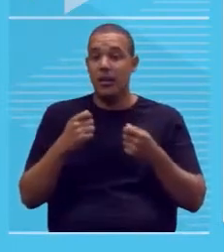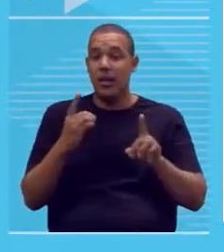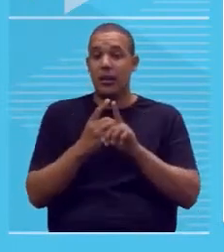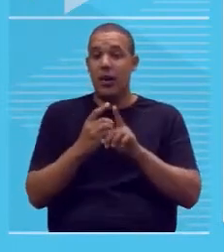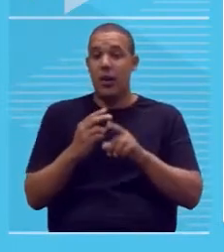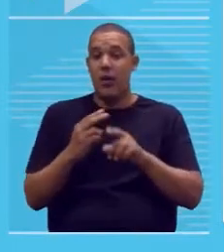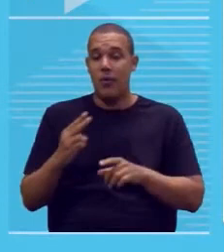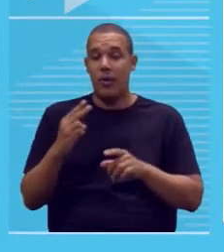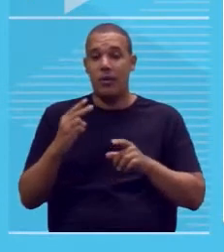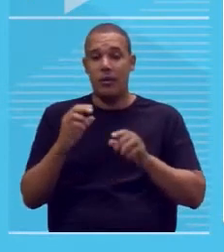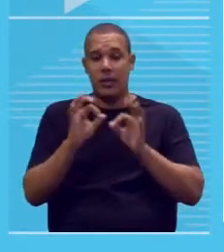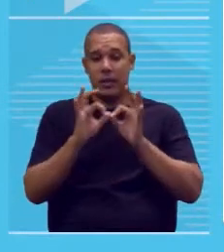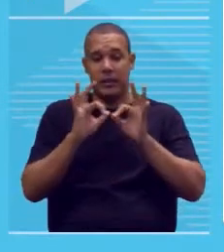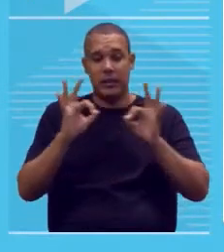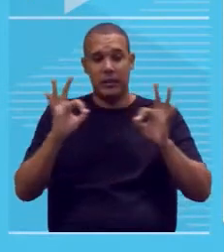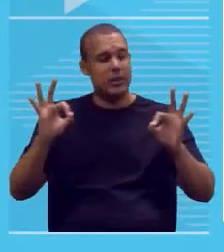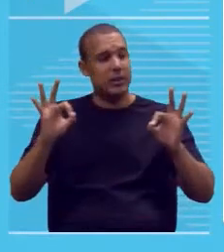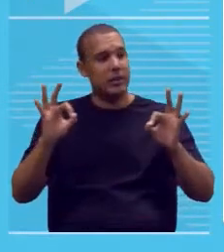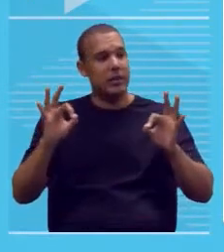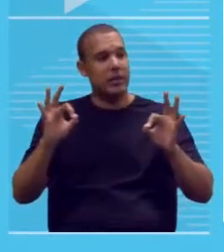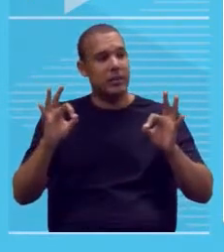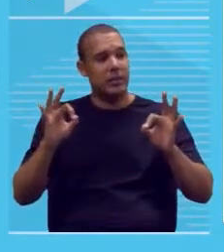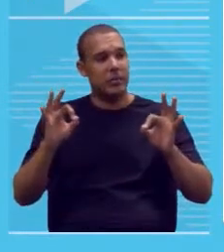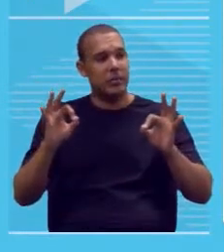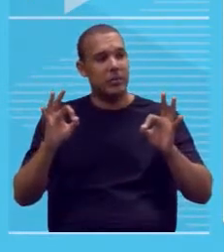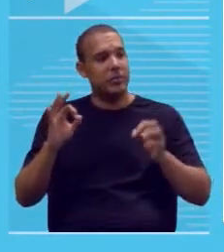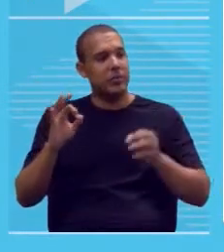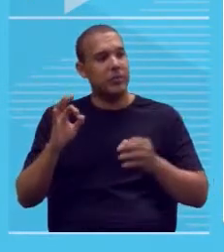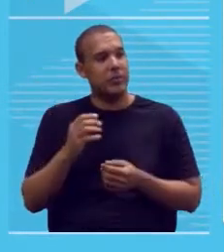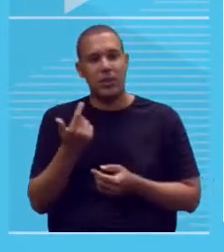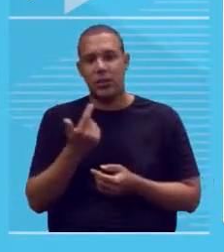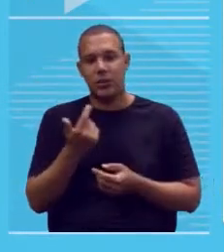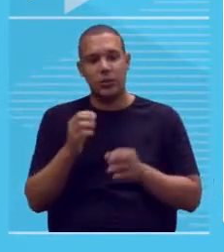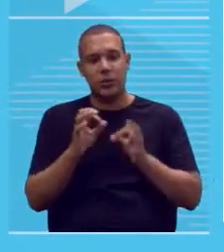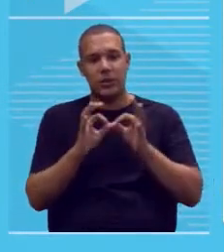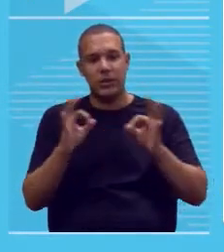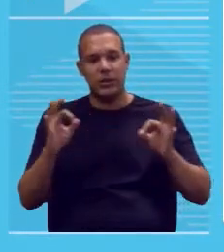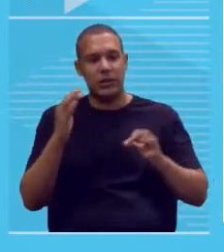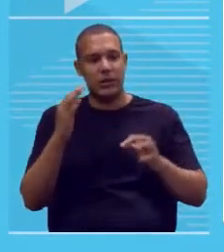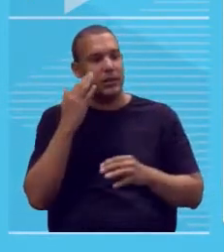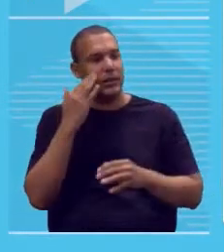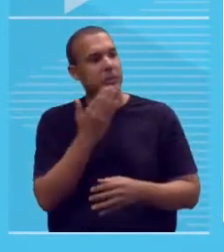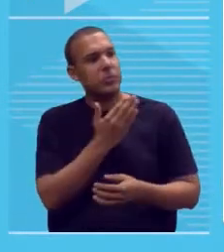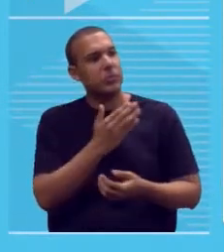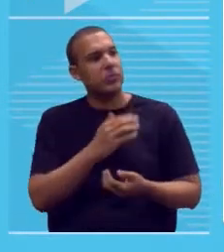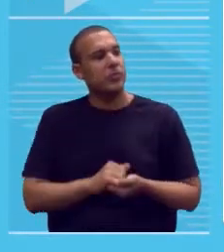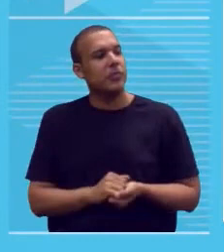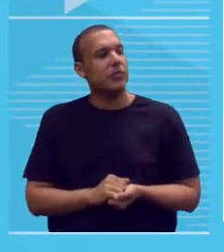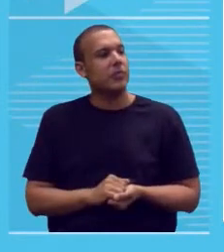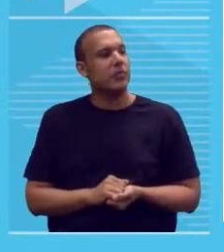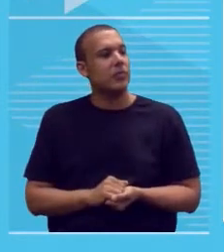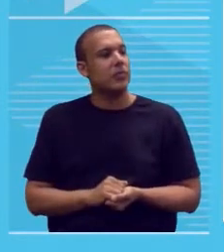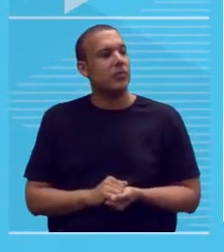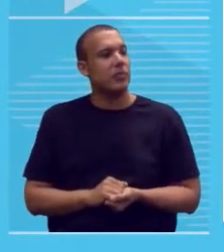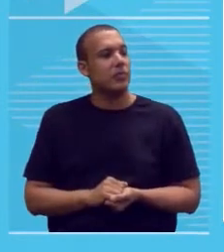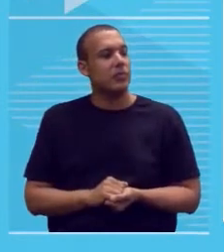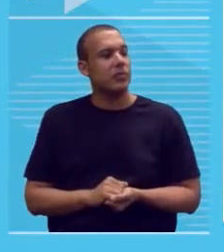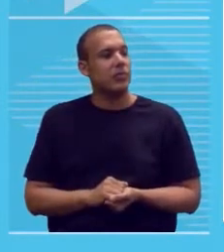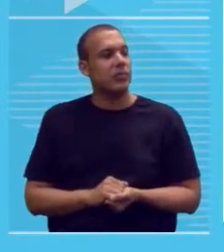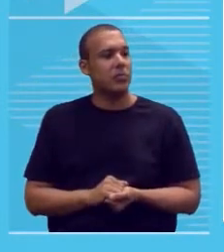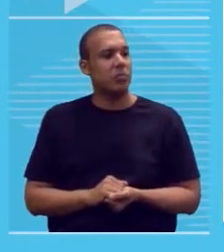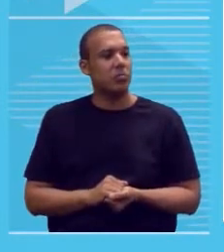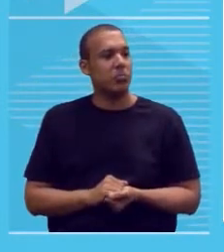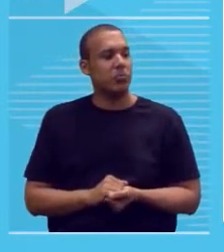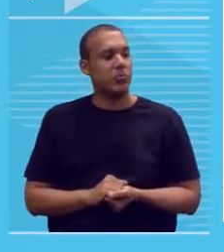é que vale essa distância. Descobrir quanto é que vale essa distância. Isso pode ser em quaisquer